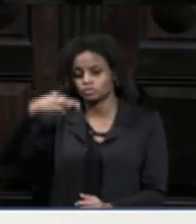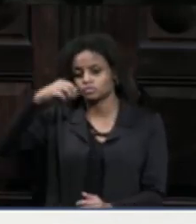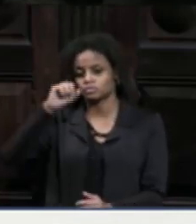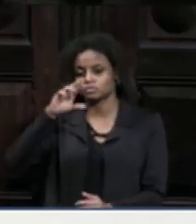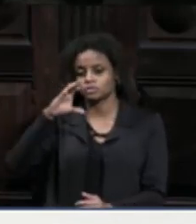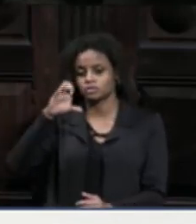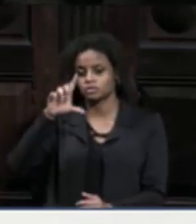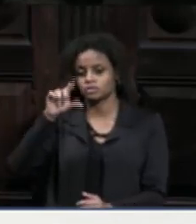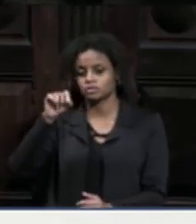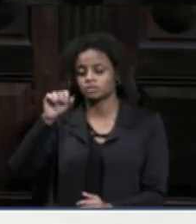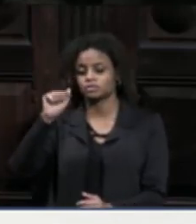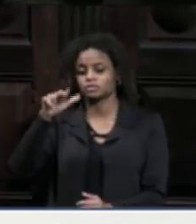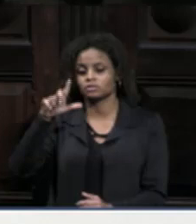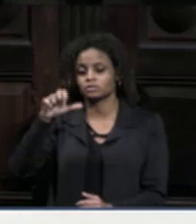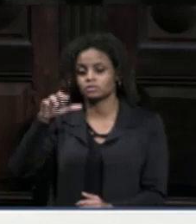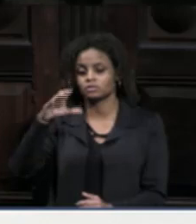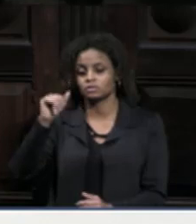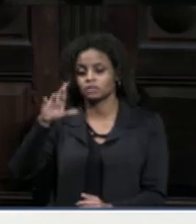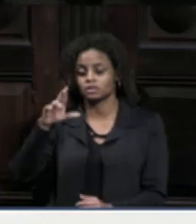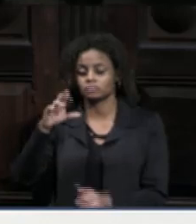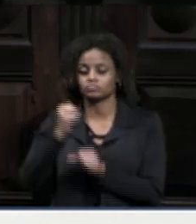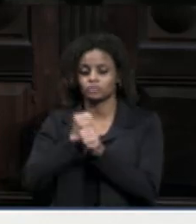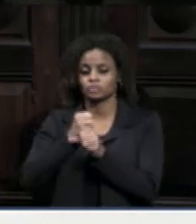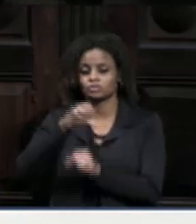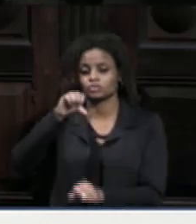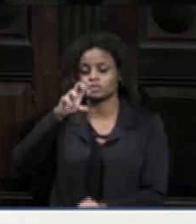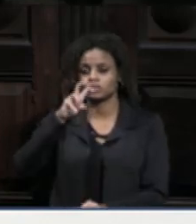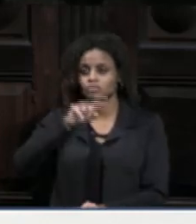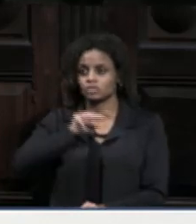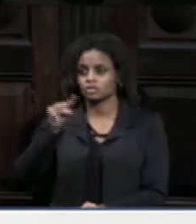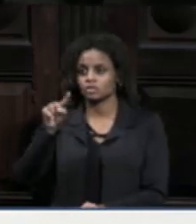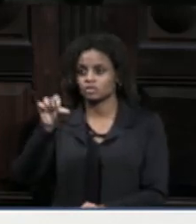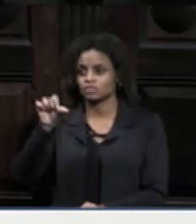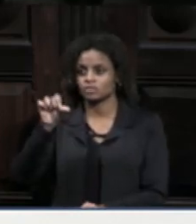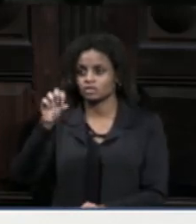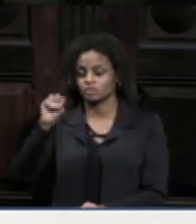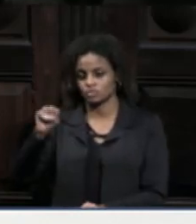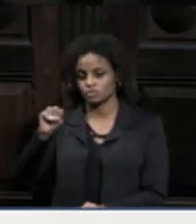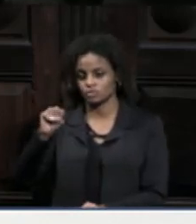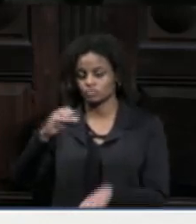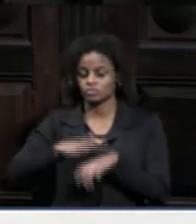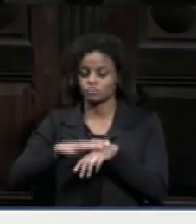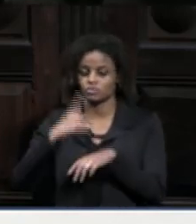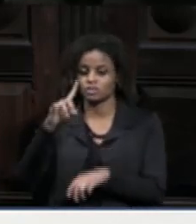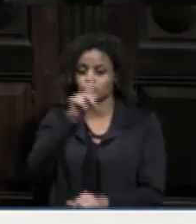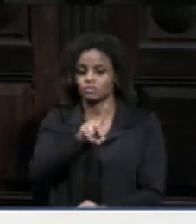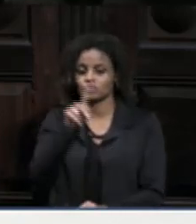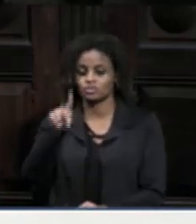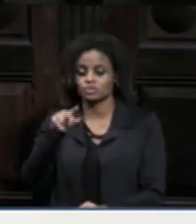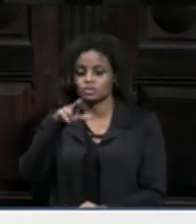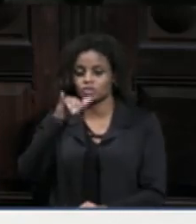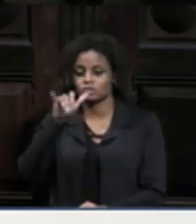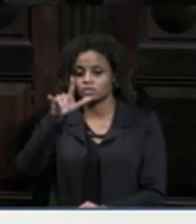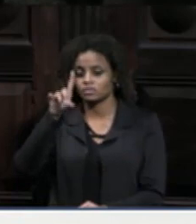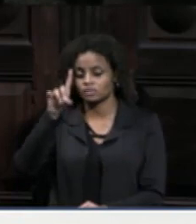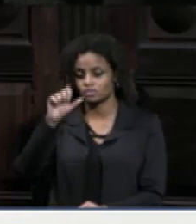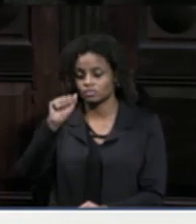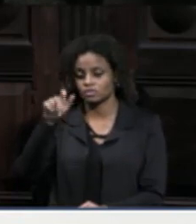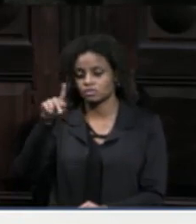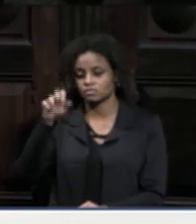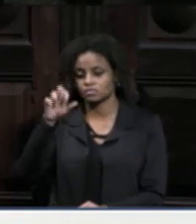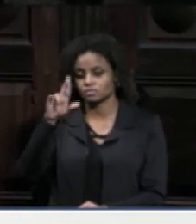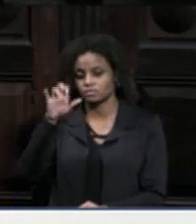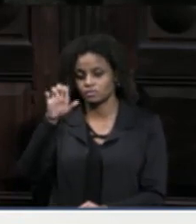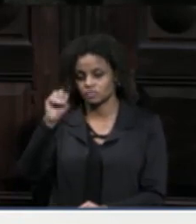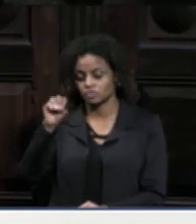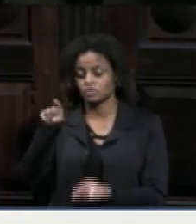9598, uma criação da professora Nilda Teves, professora também